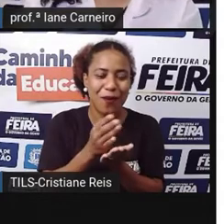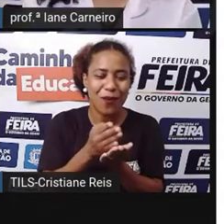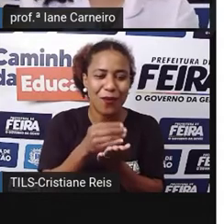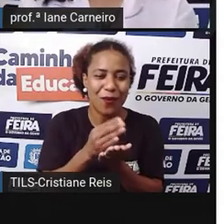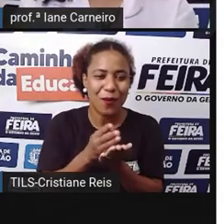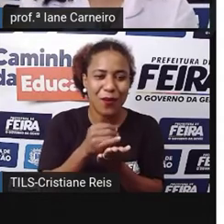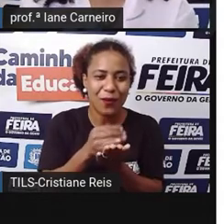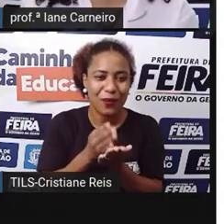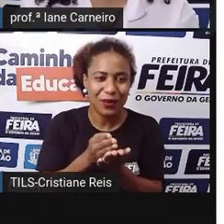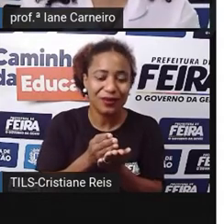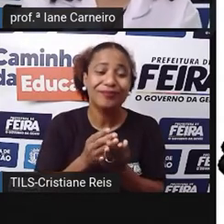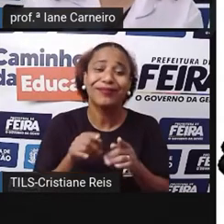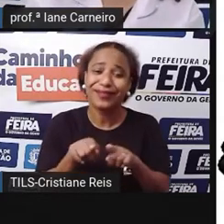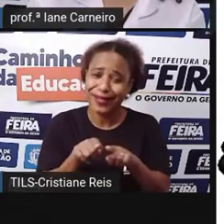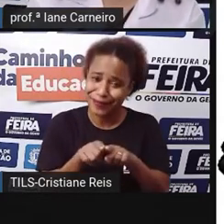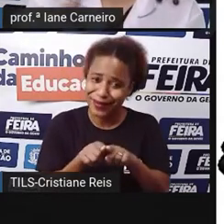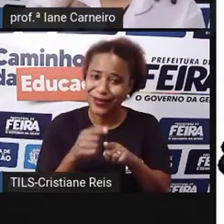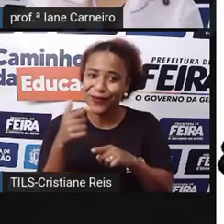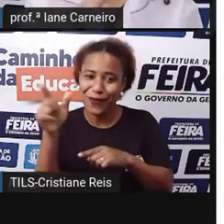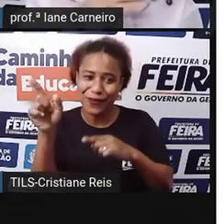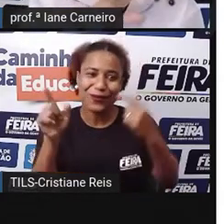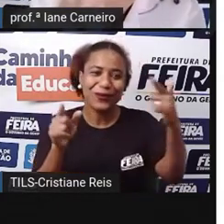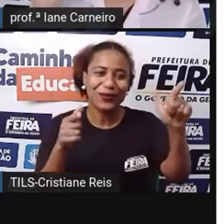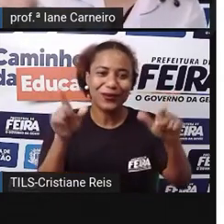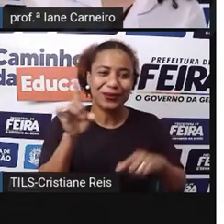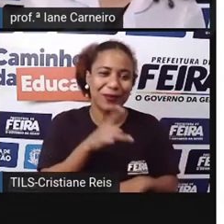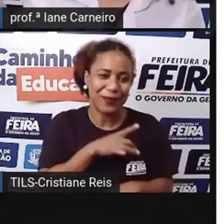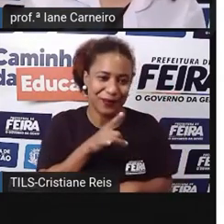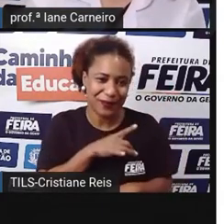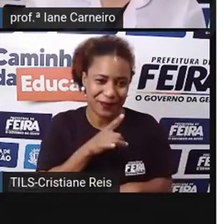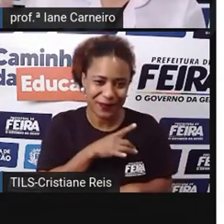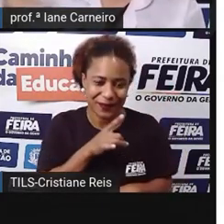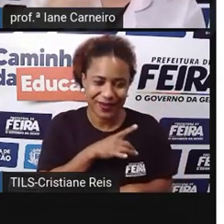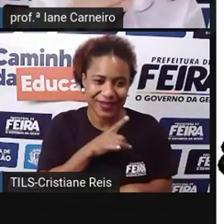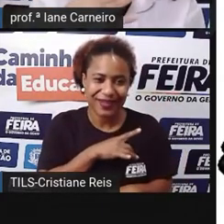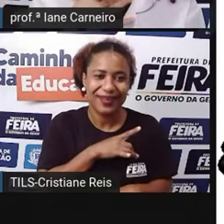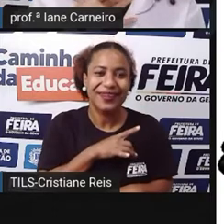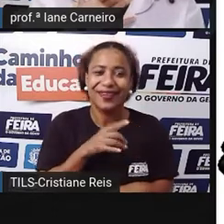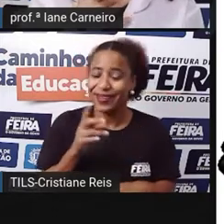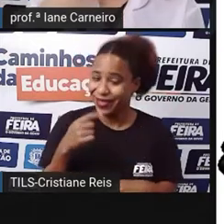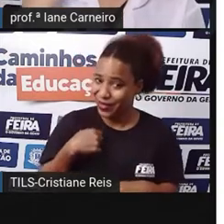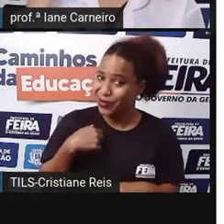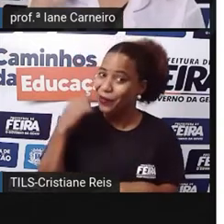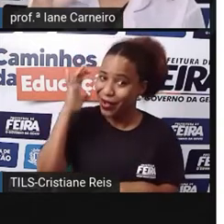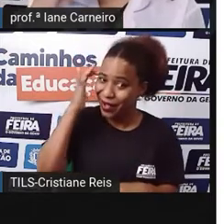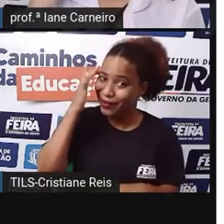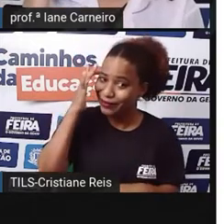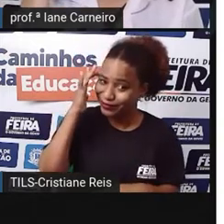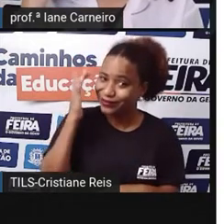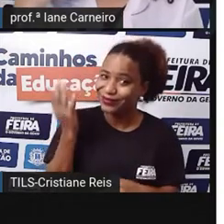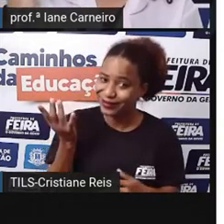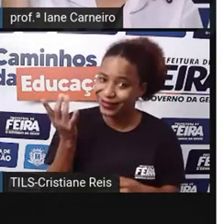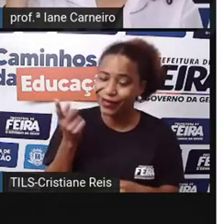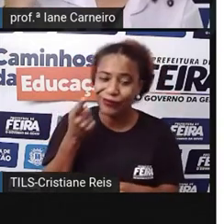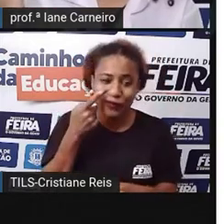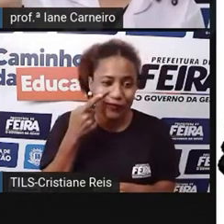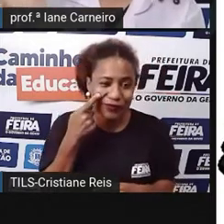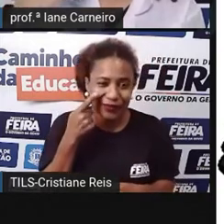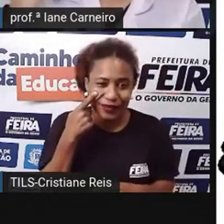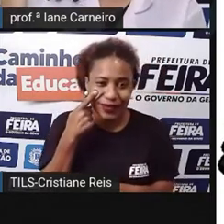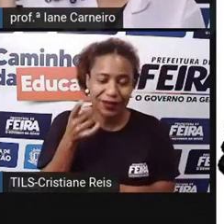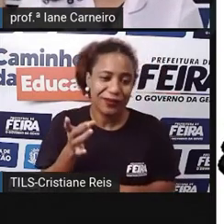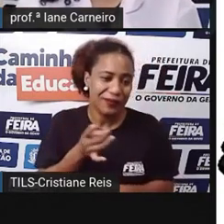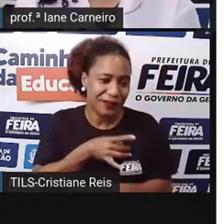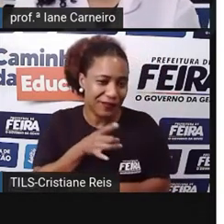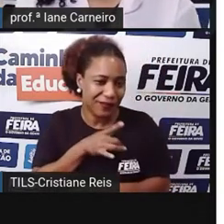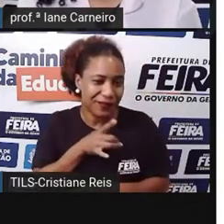com os outros medos que ela tinha, né? Ela foi, aqui é a Pro fazendo análise na visão da Pro. Ela foi olhando os medos dela